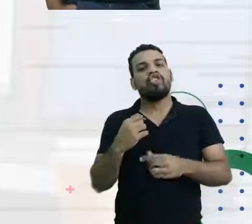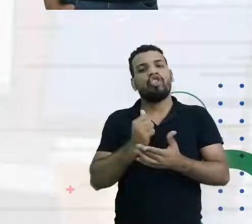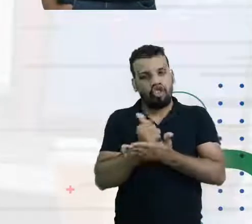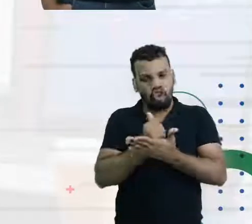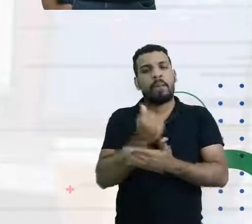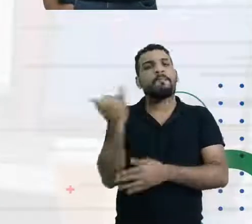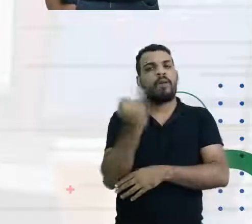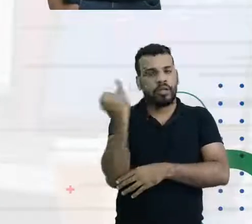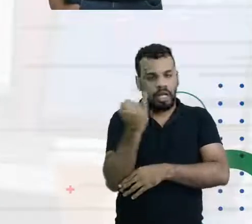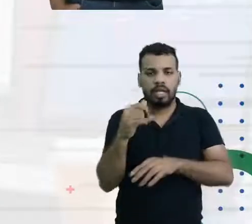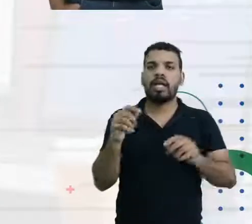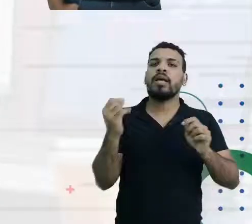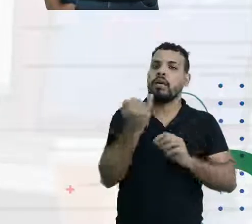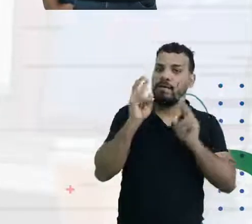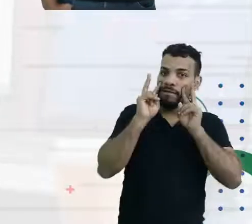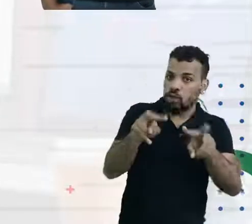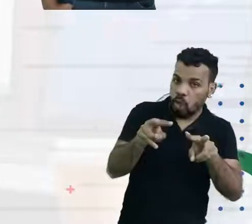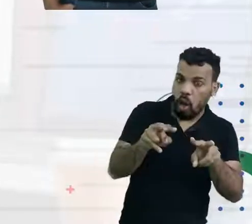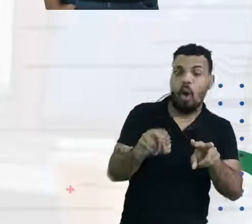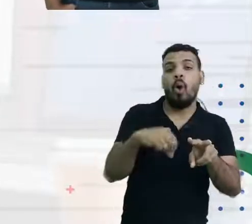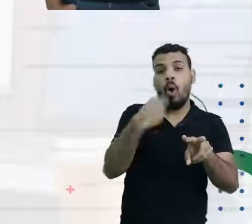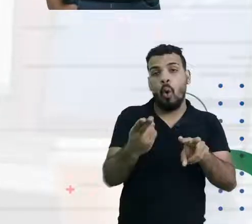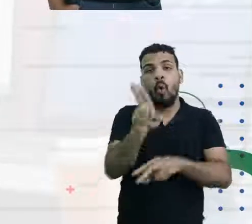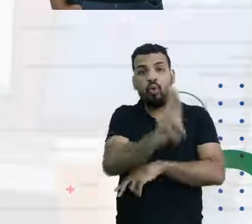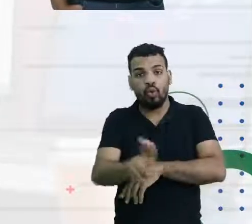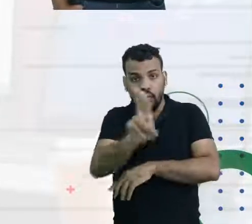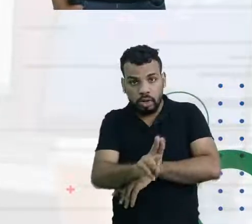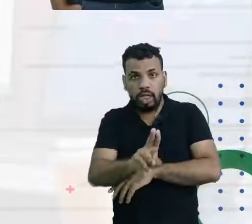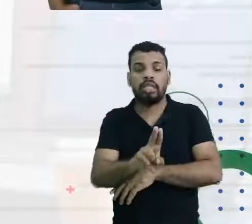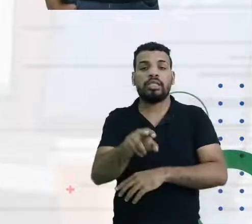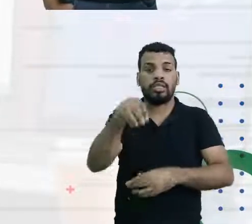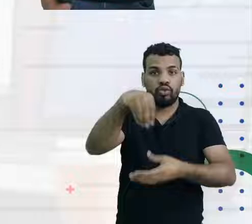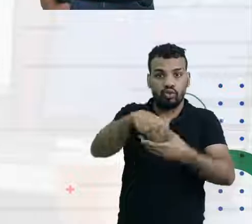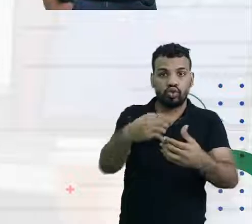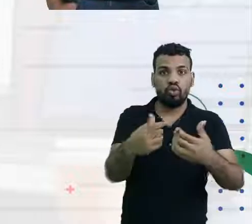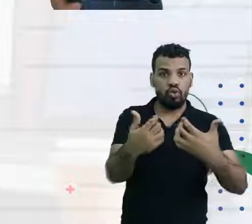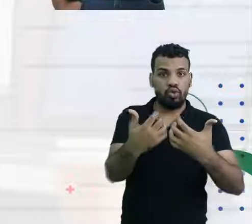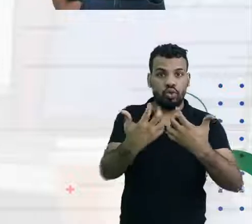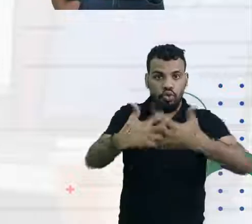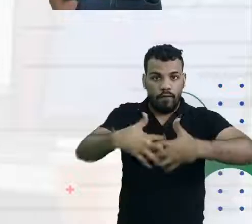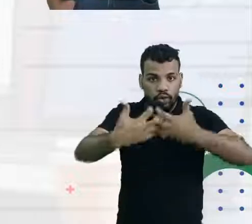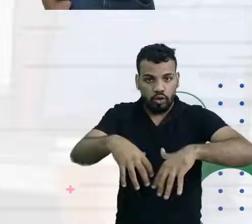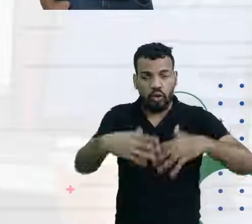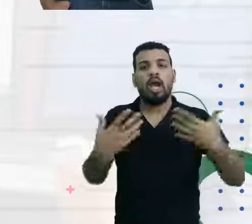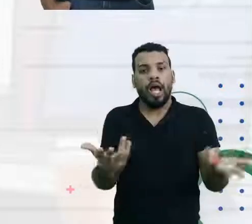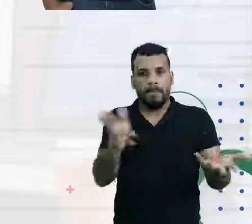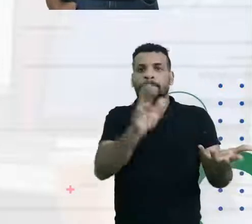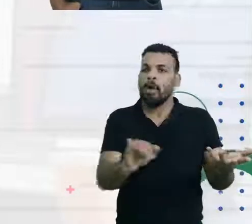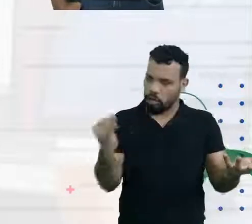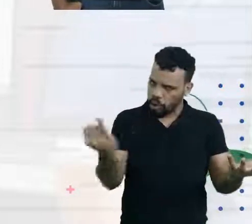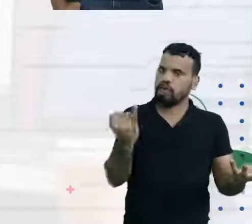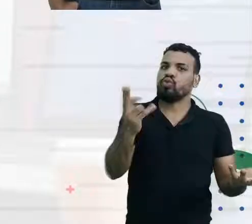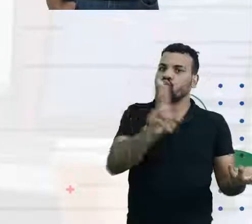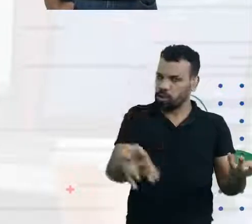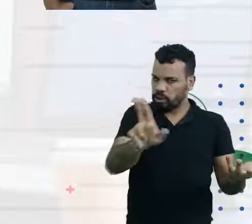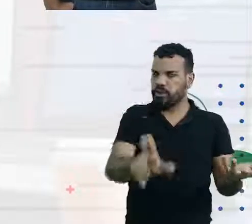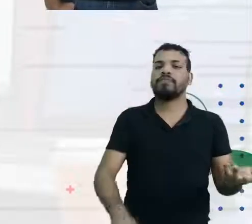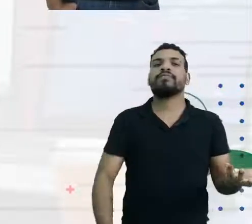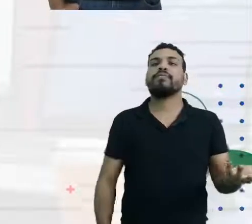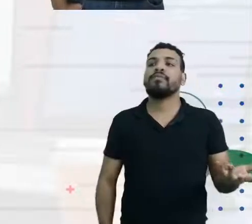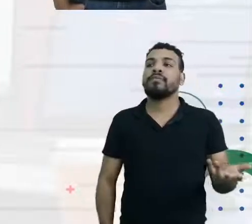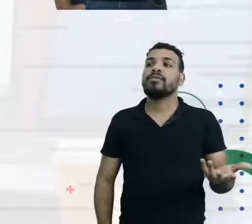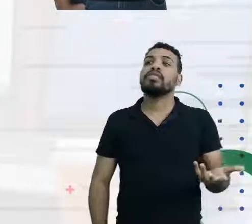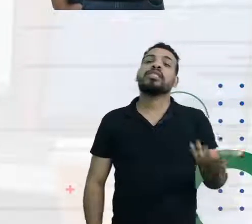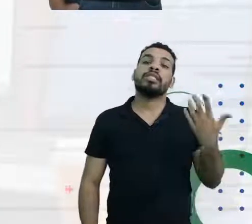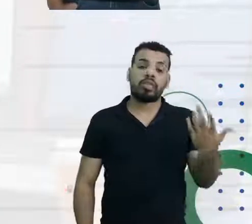jogo, seja visual ou seja dentro da mecânica do jogo. Então, como eu tinha falado, é importante que a